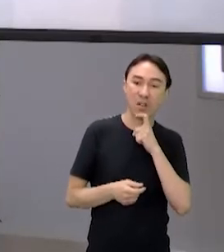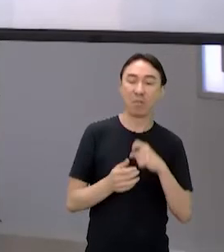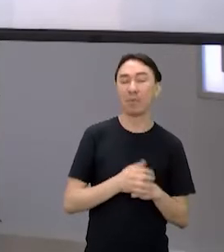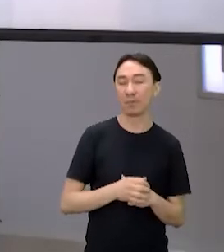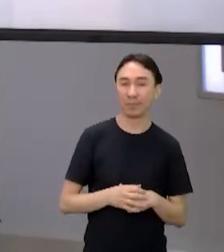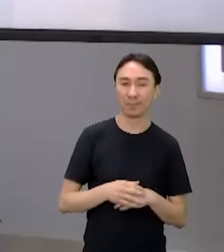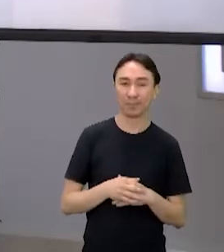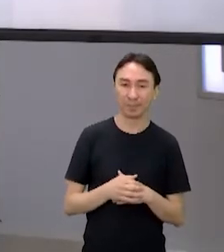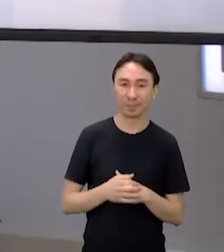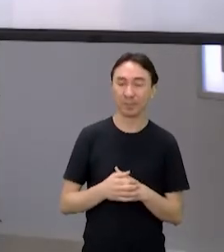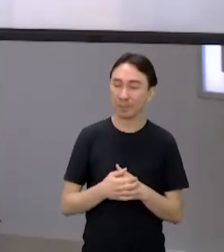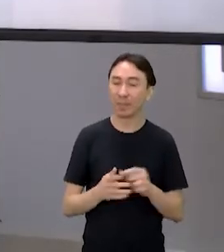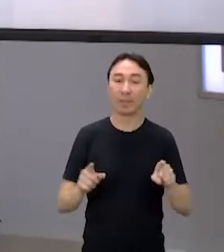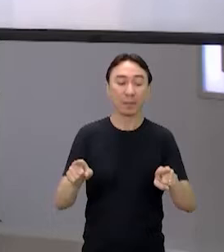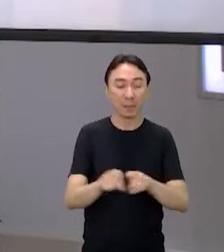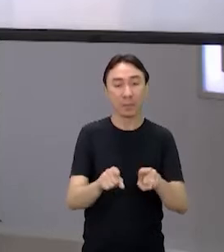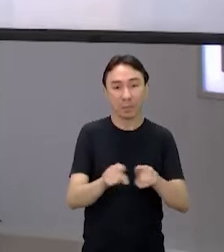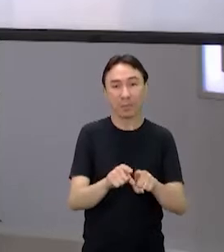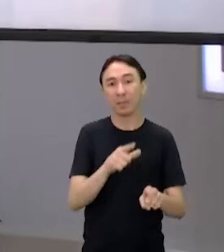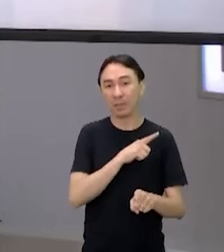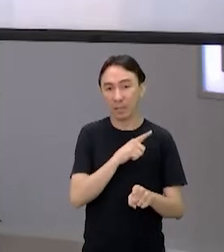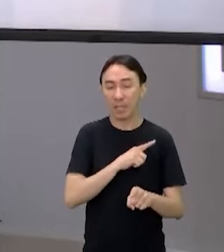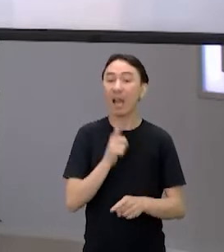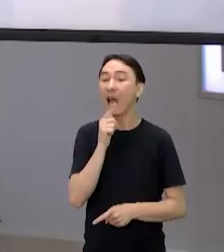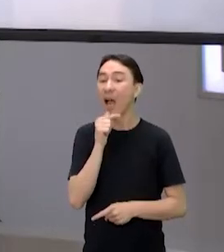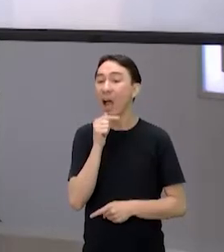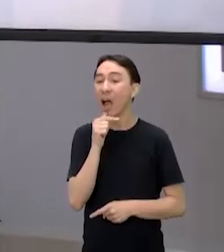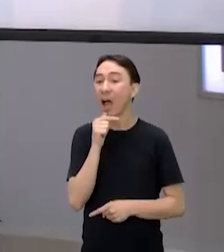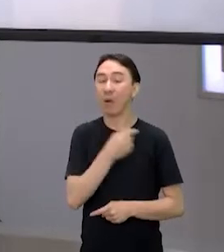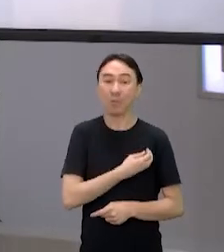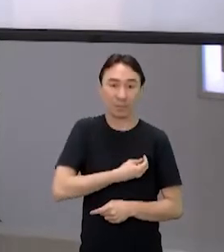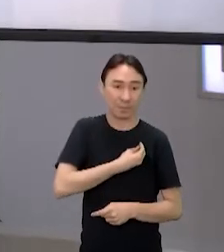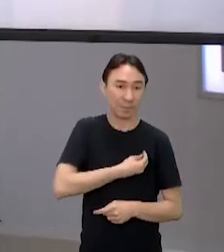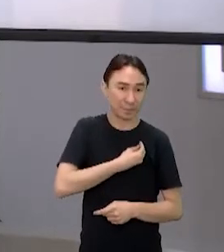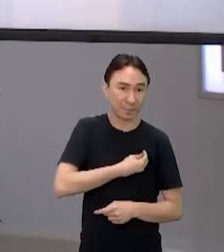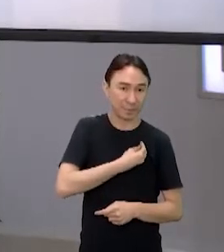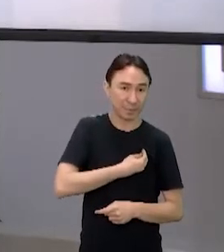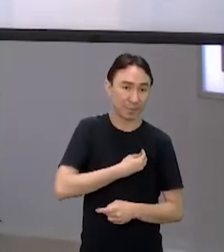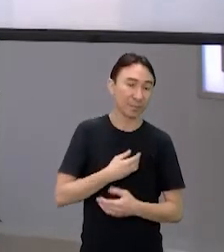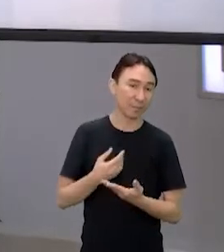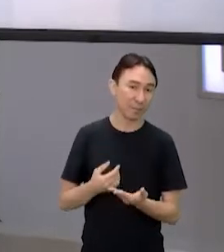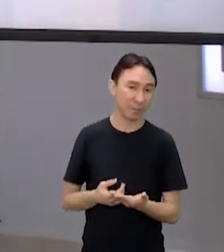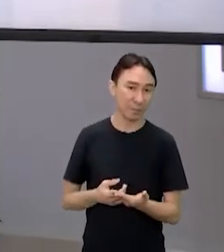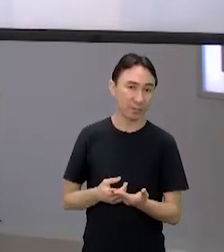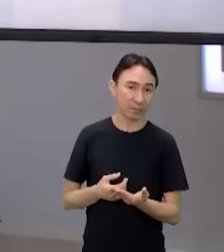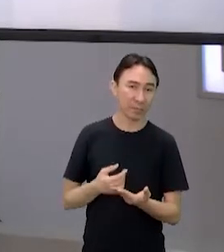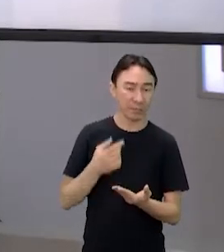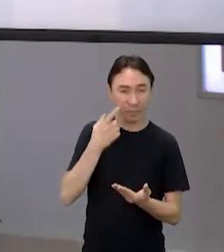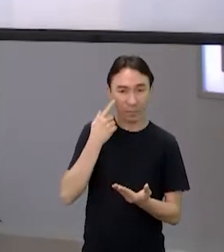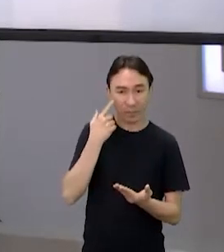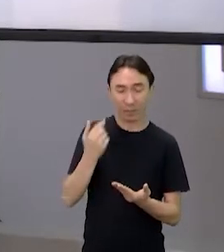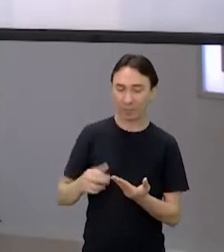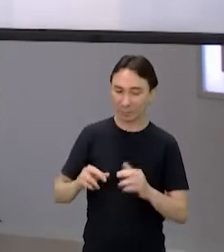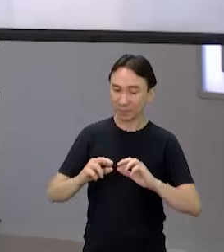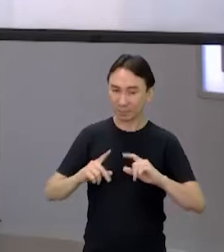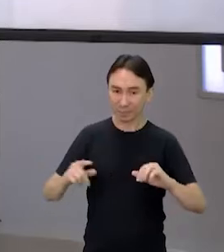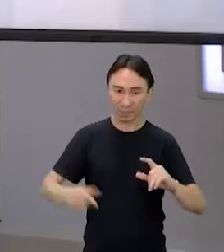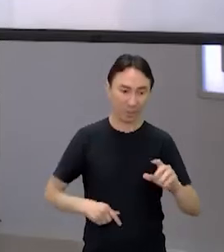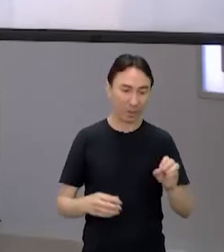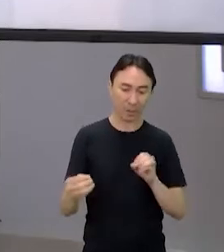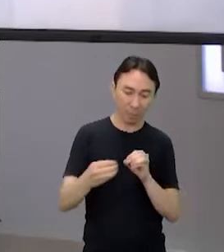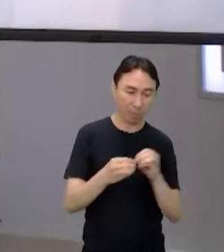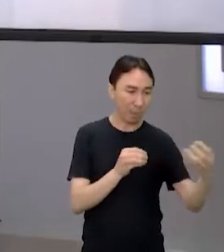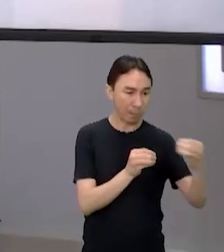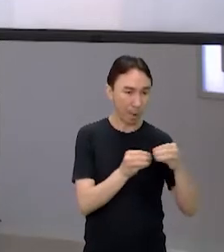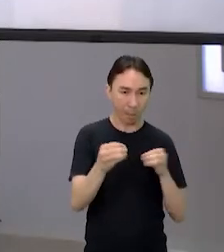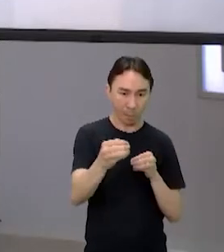né, também na presença de água, esses componentes, eles então se uniriam e formariam a